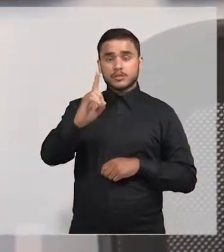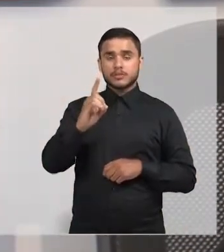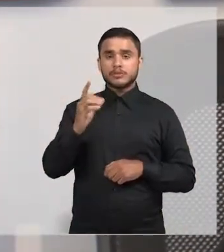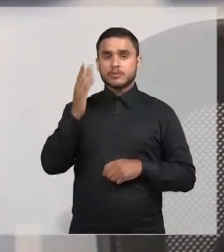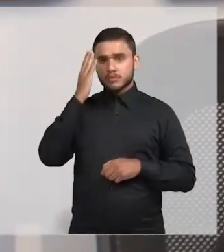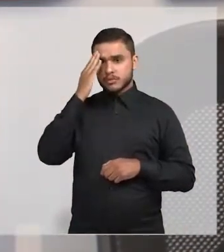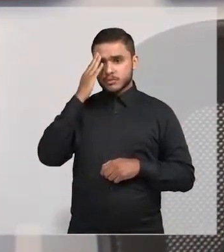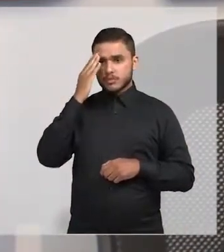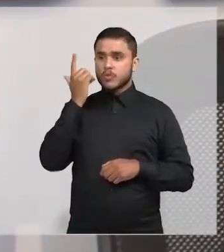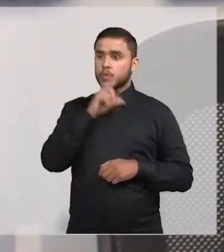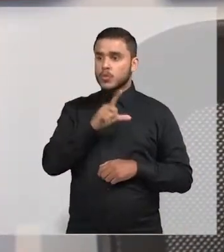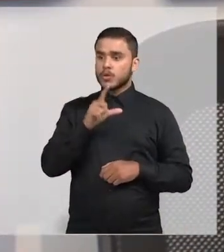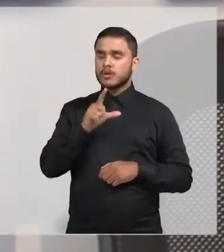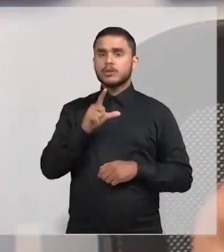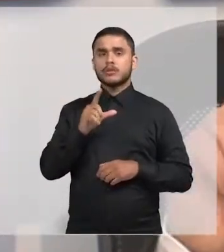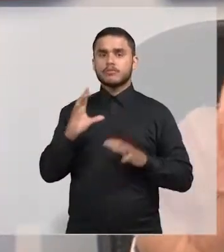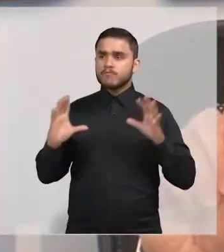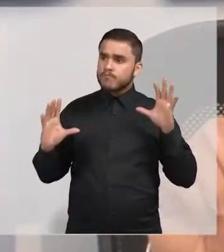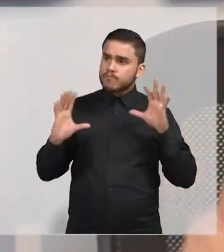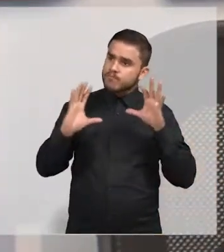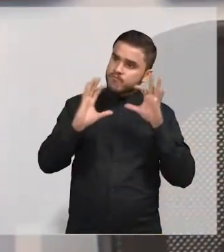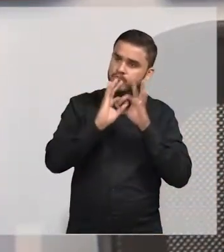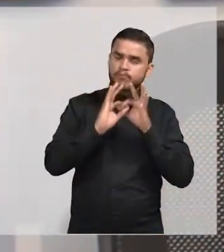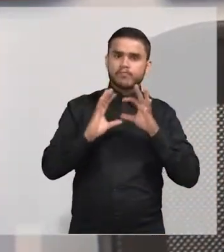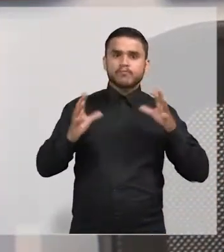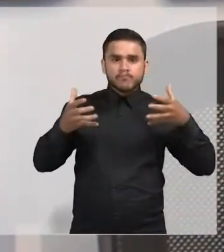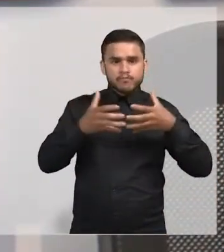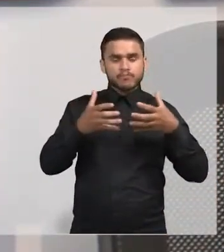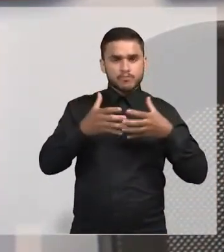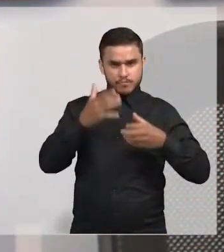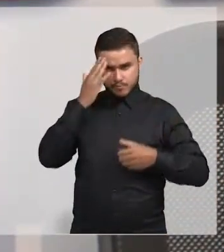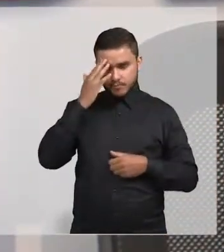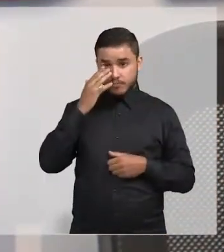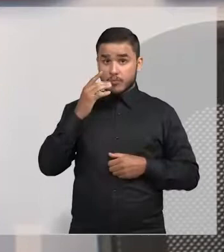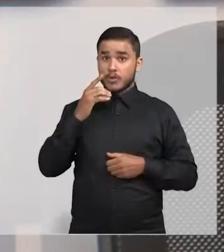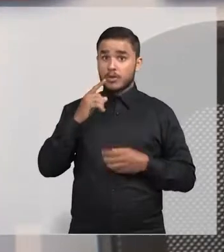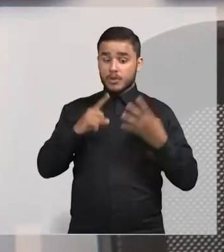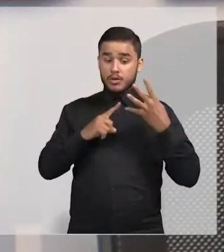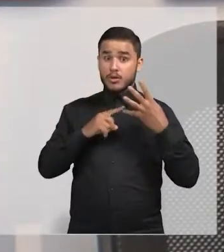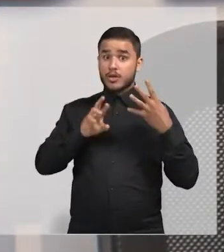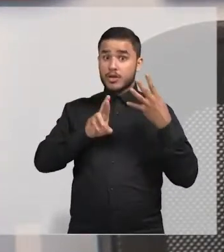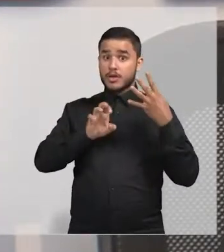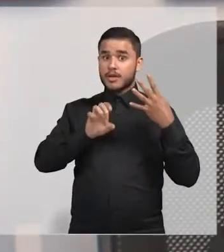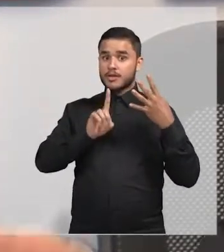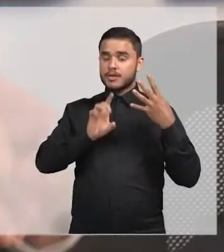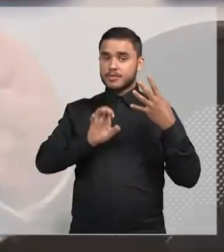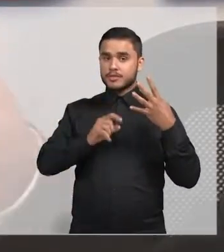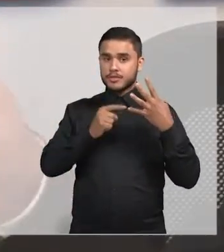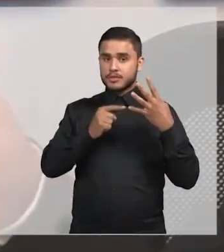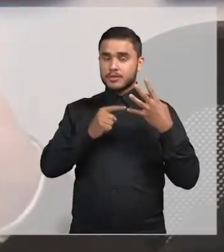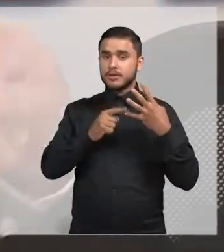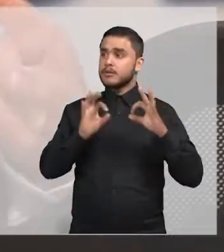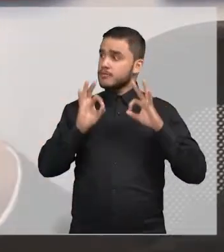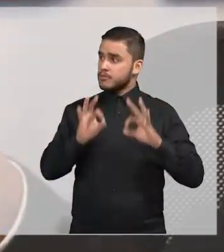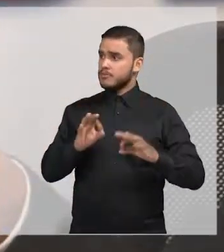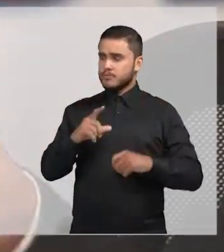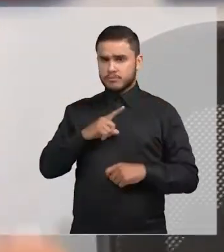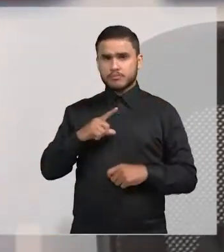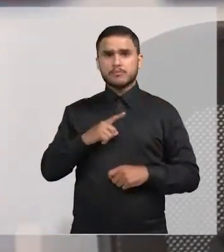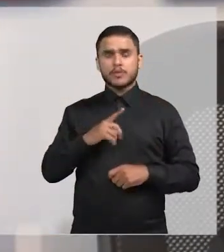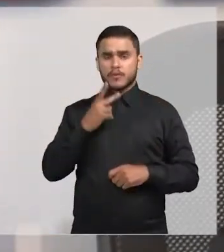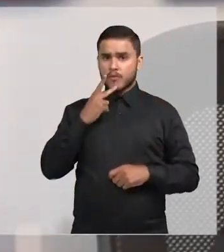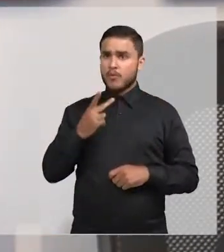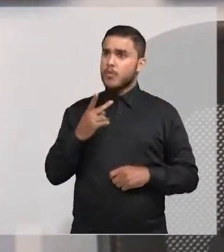a rede, está entendendo? E é um detalhe, como a rede não passou da cláusula de barreira, não se